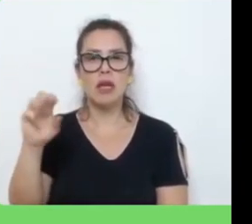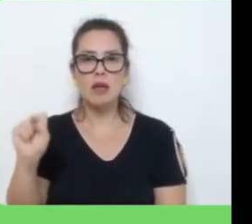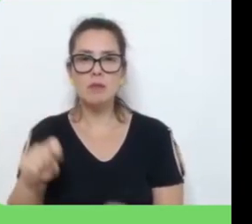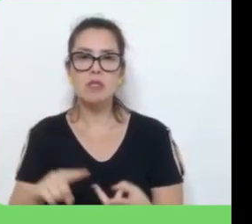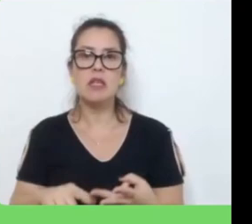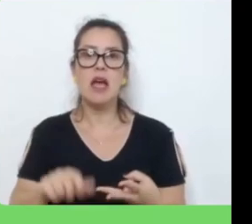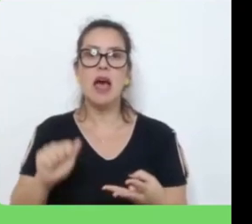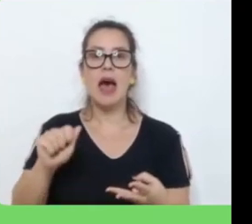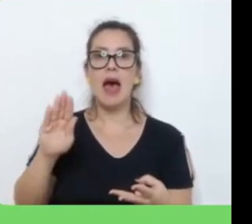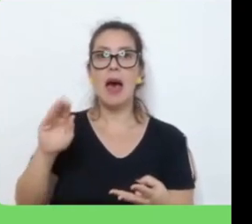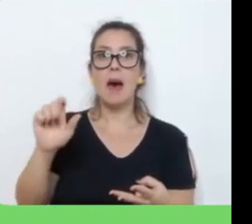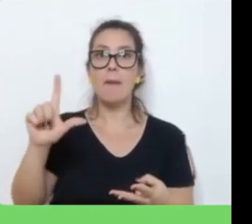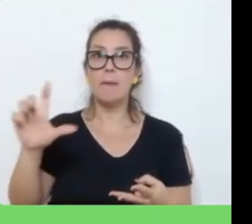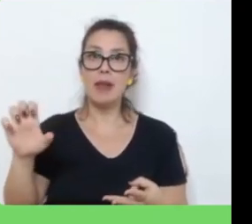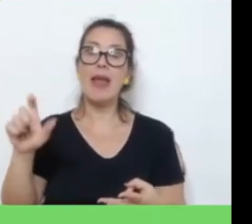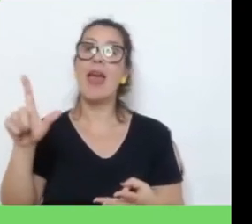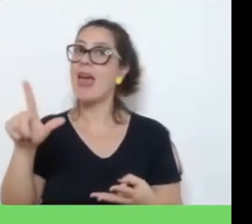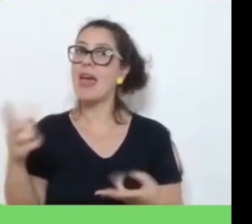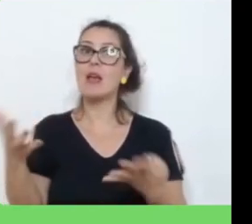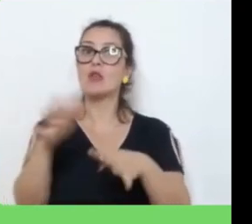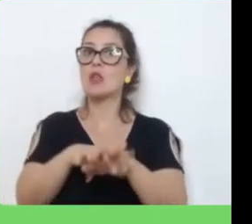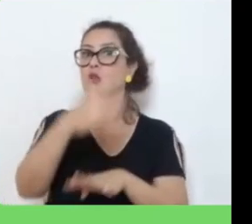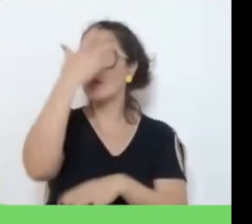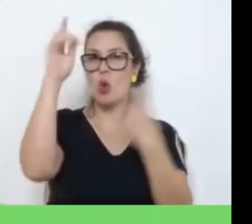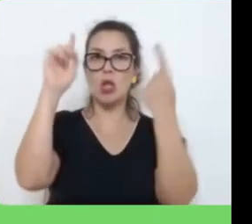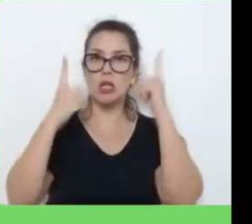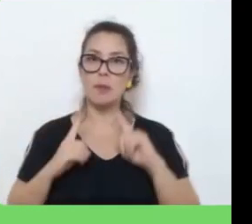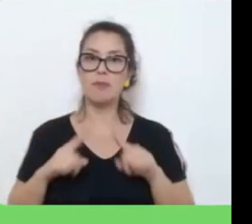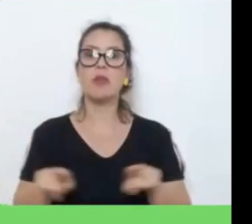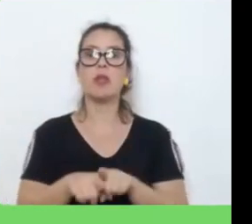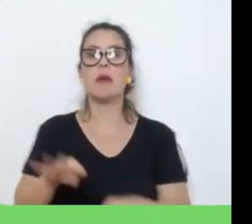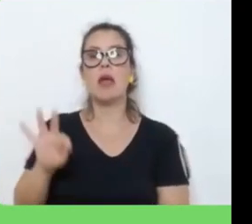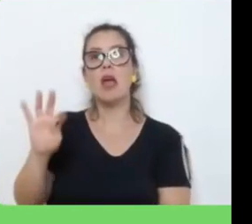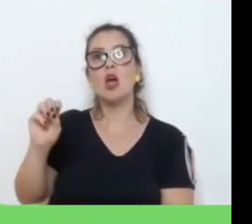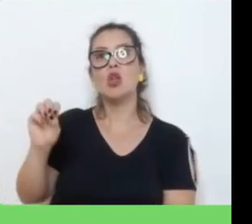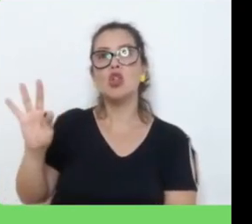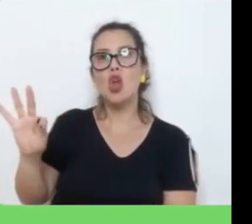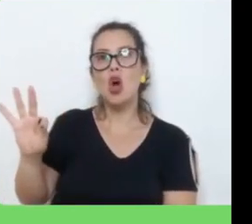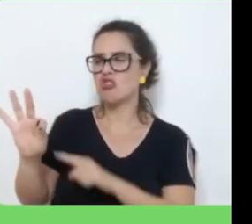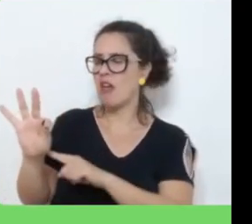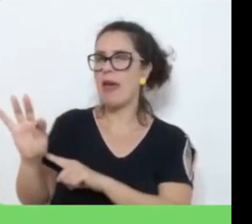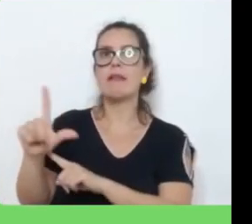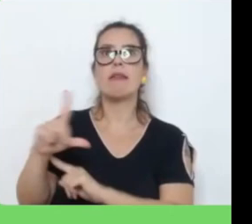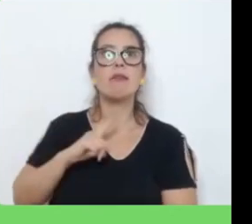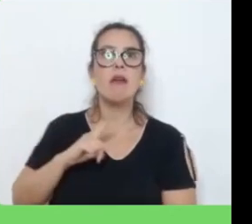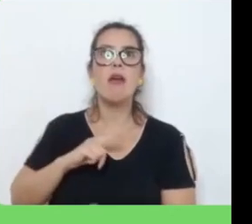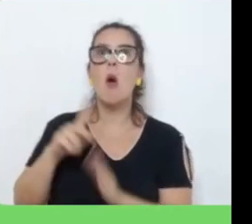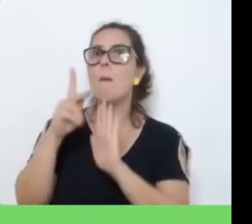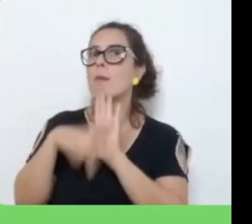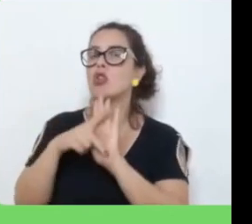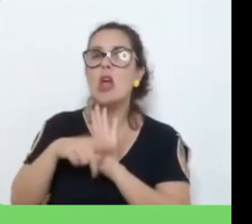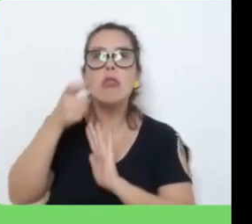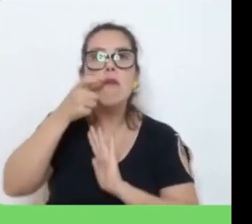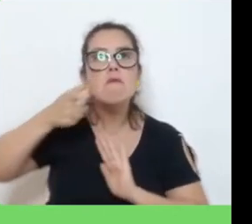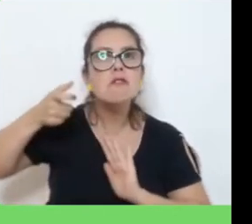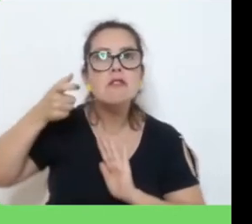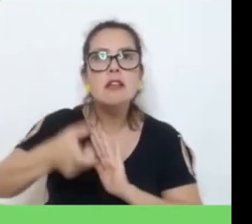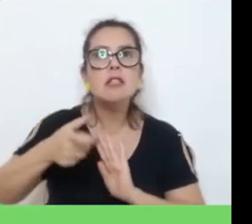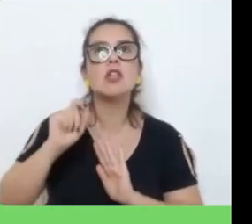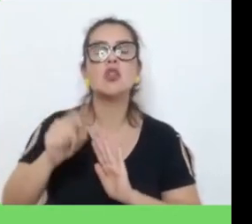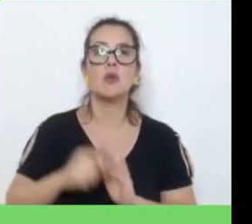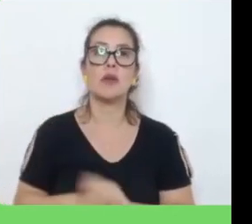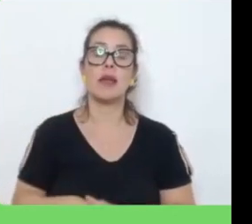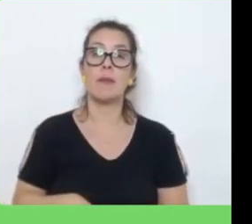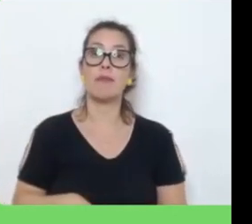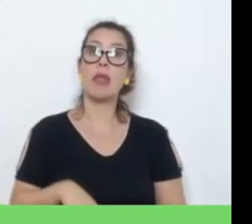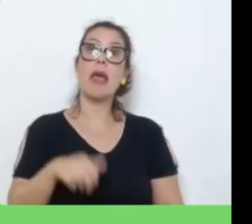a tot a tot eu não conheço se a éca quiser adicionar a tot tem um projeto muito interessante né de inserir meninas